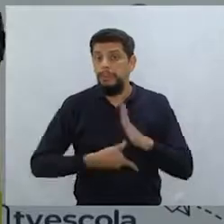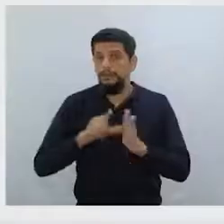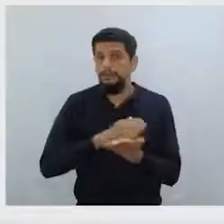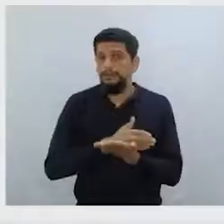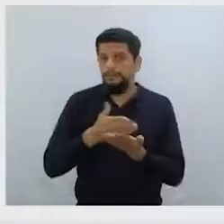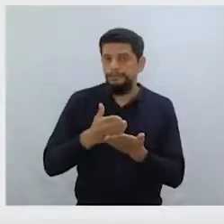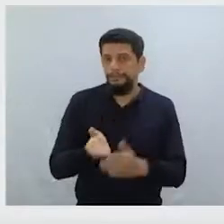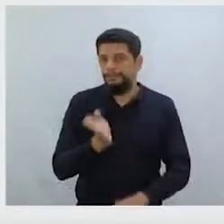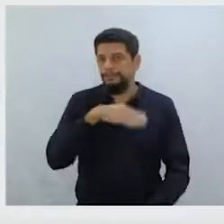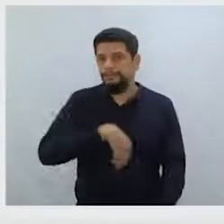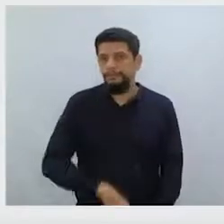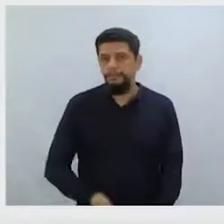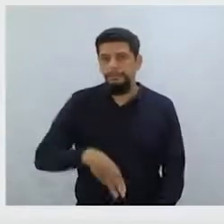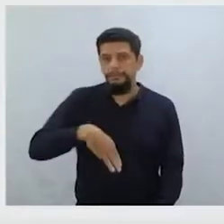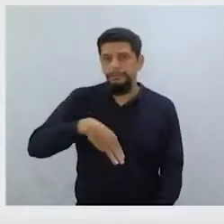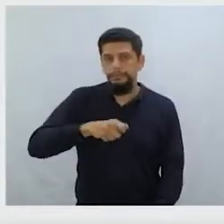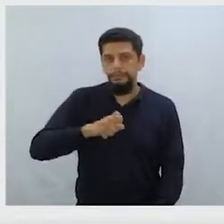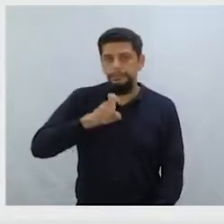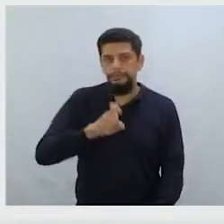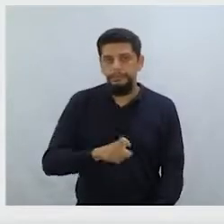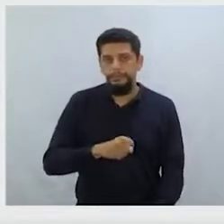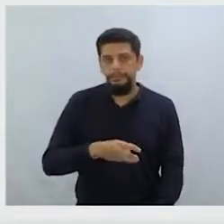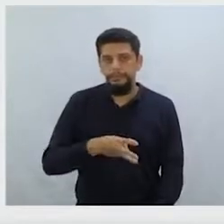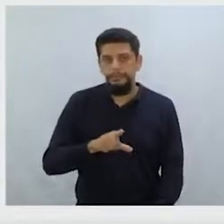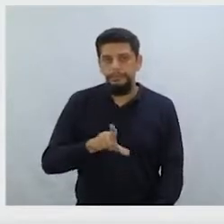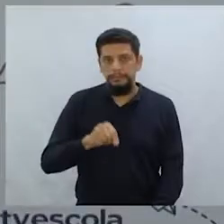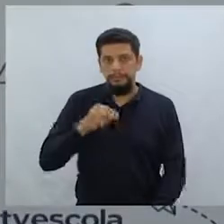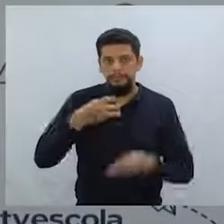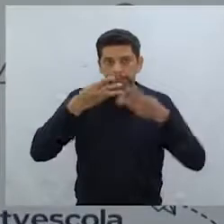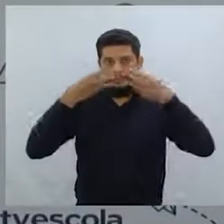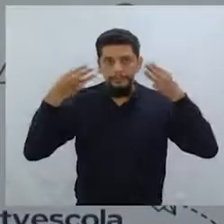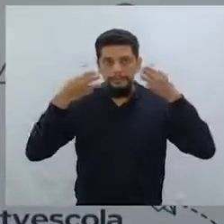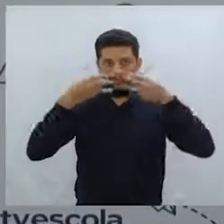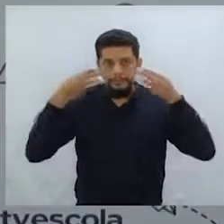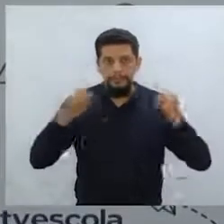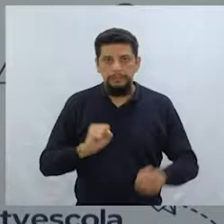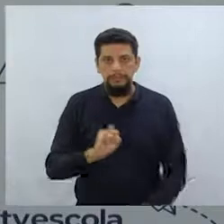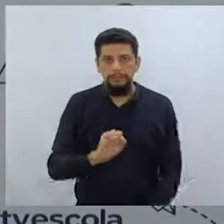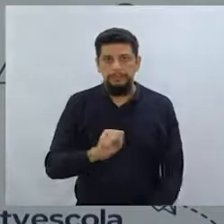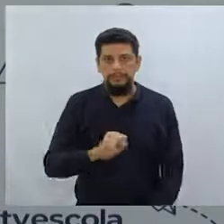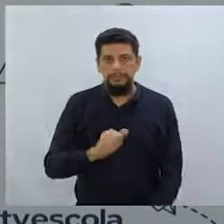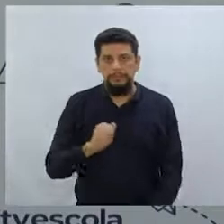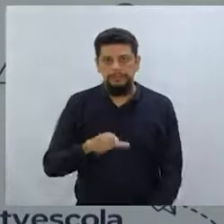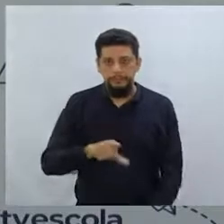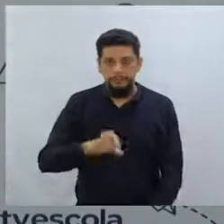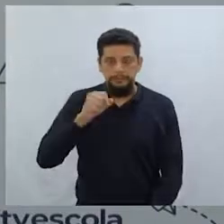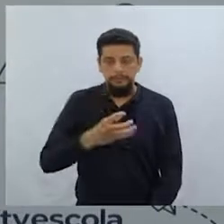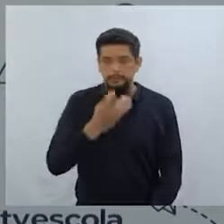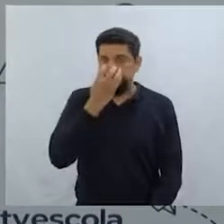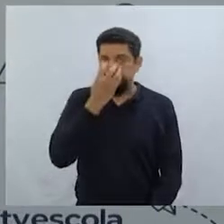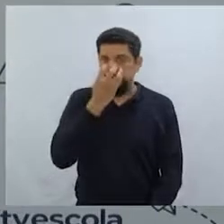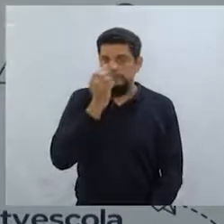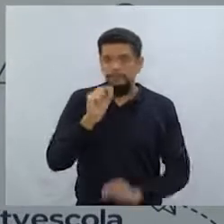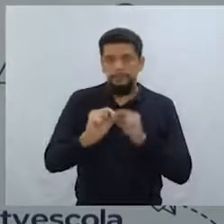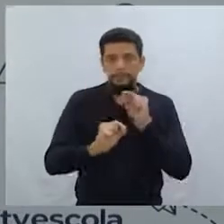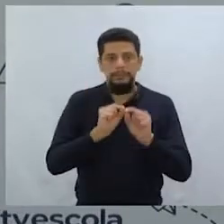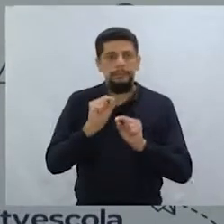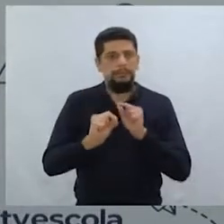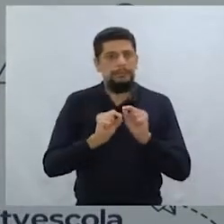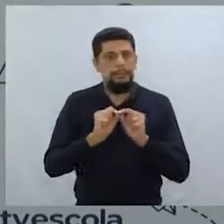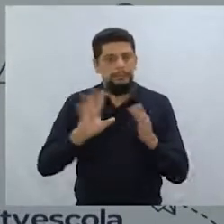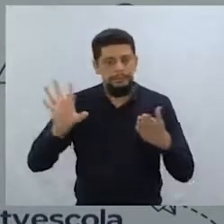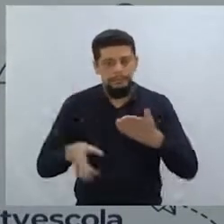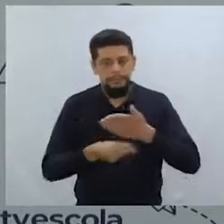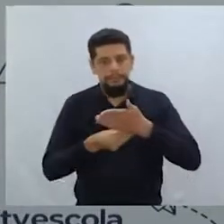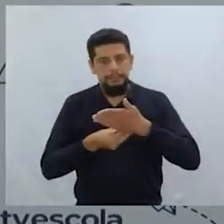começar? Então, vamos lá. O Max, o gato, e a Isa, o cachorro. E como a professora Márcia falou,